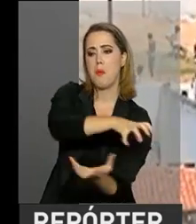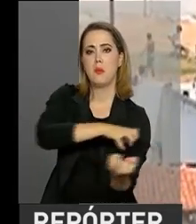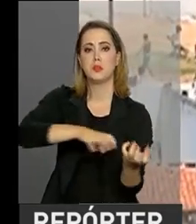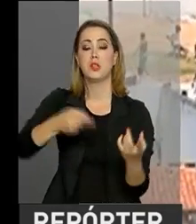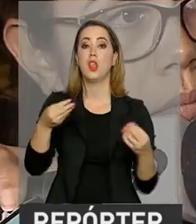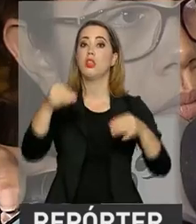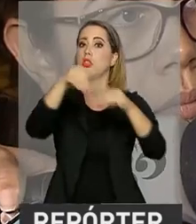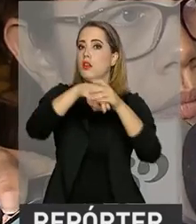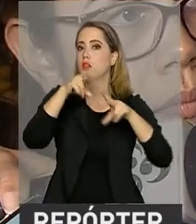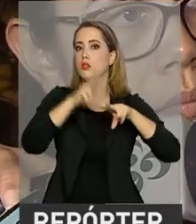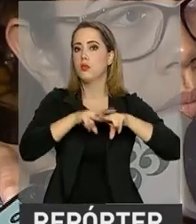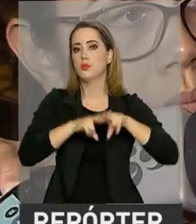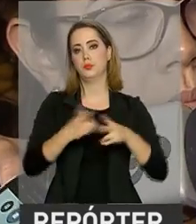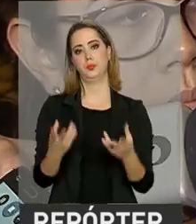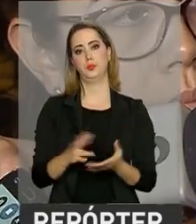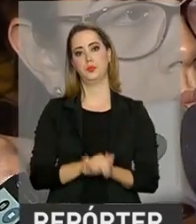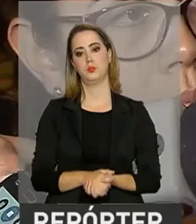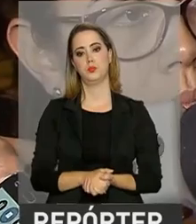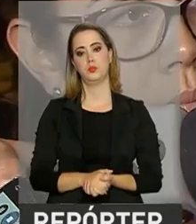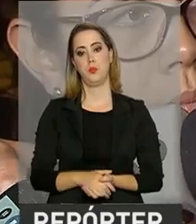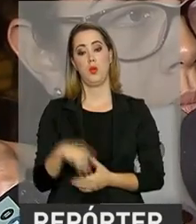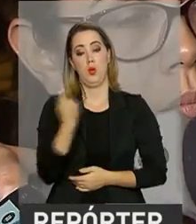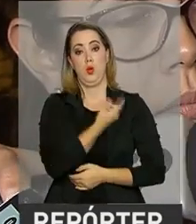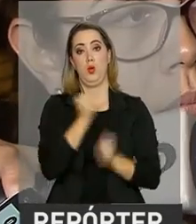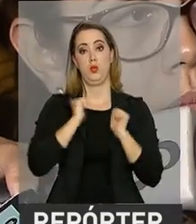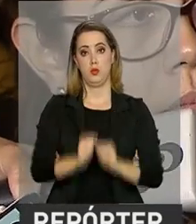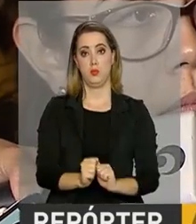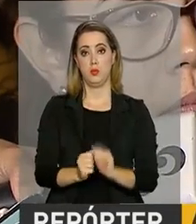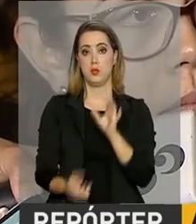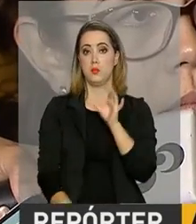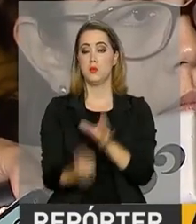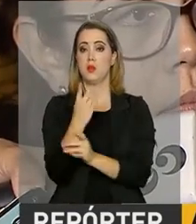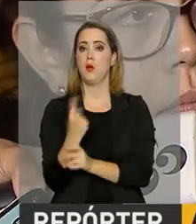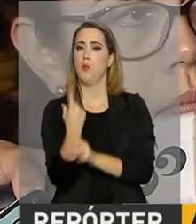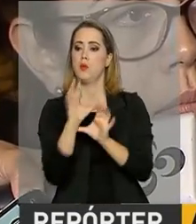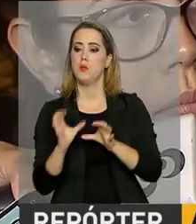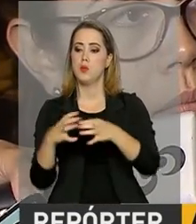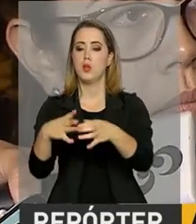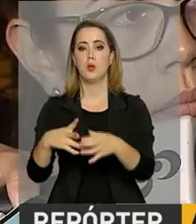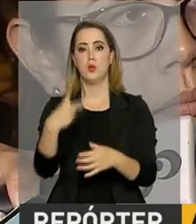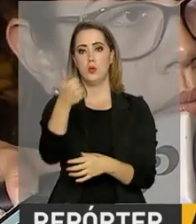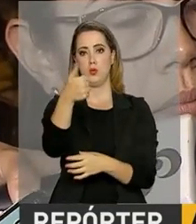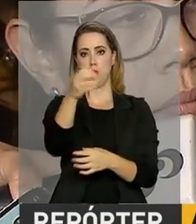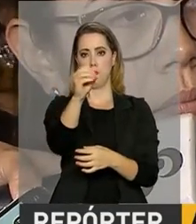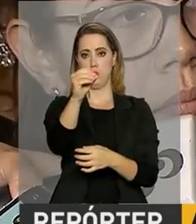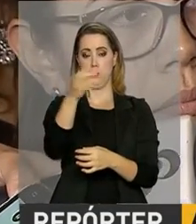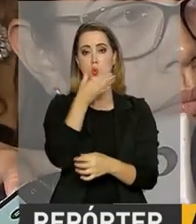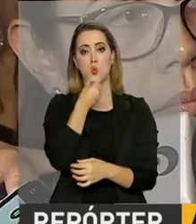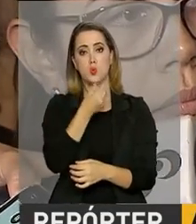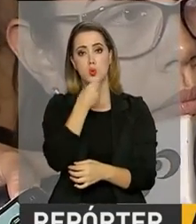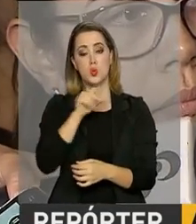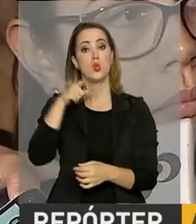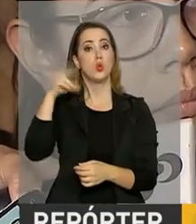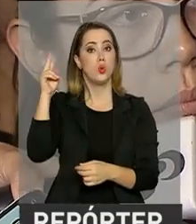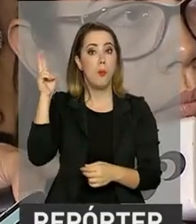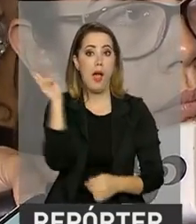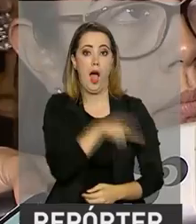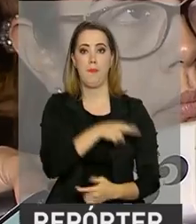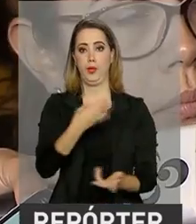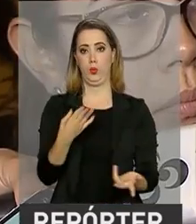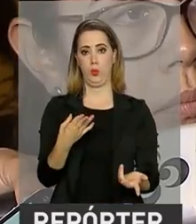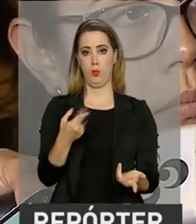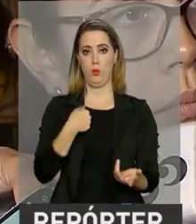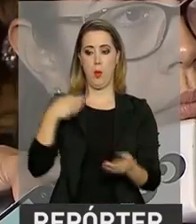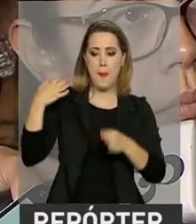governadores para que nós possamos montar o primeiro grupo é de 100 homens sem de intervenção rápida ou seja